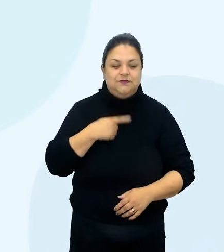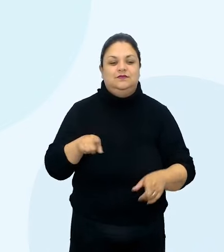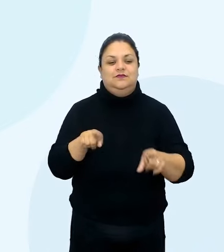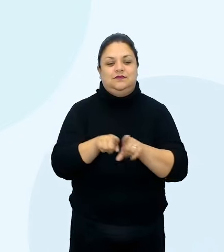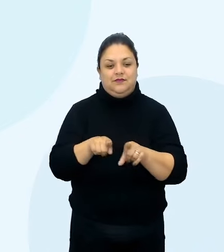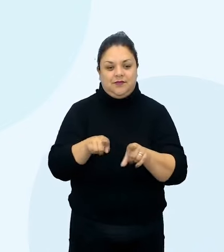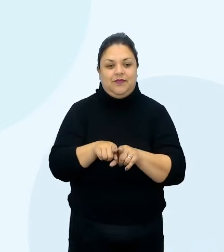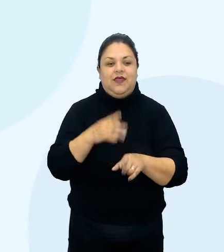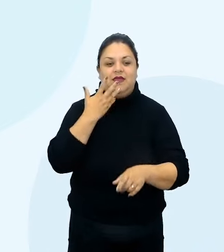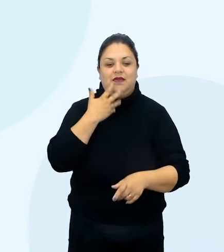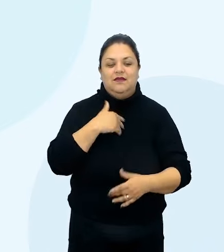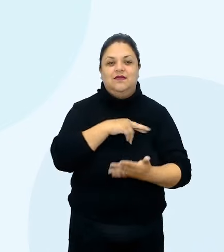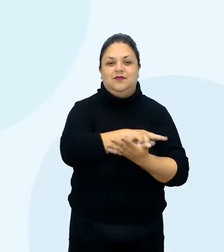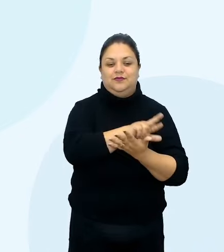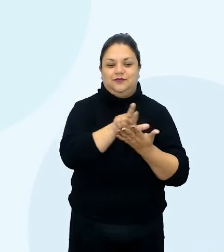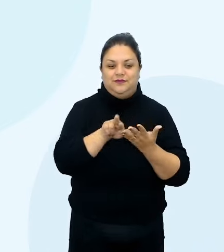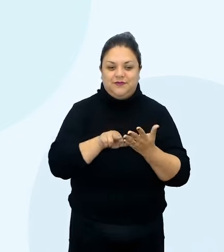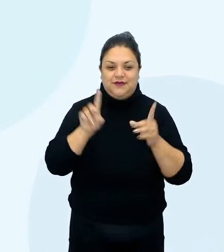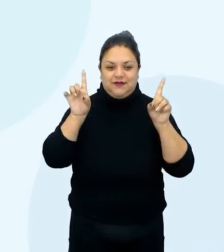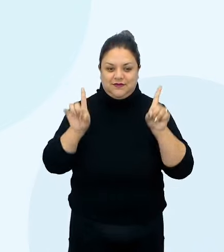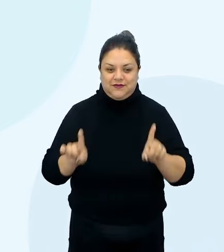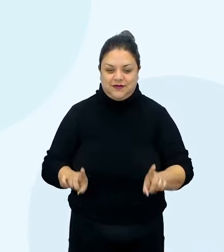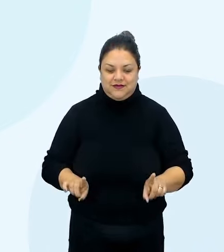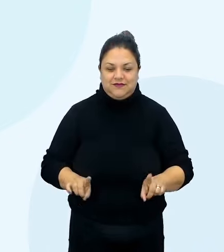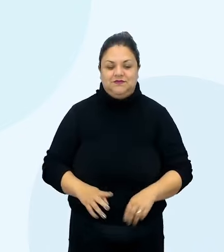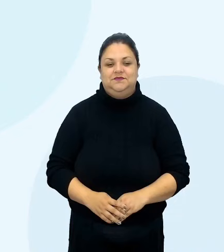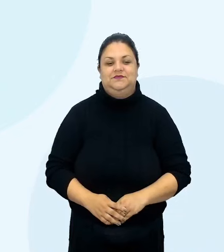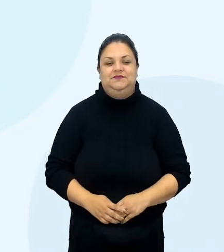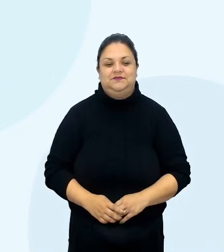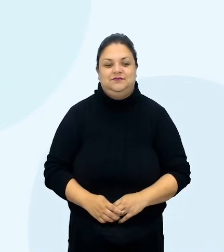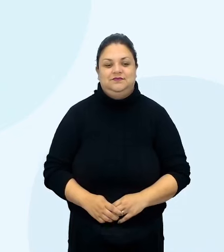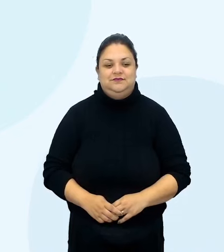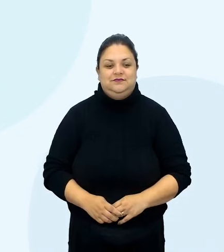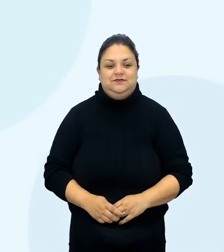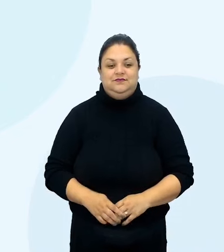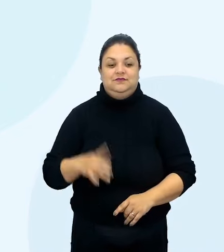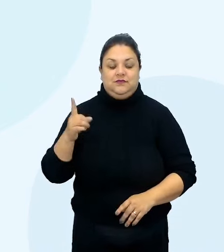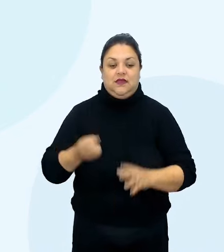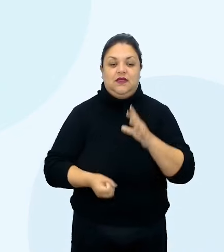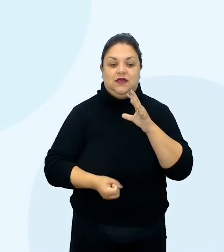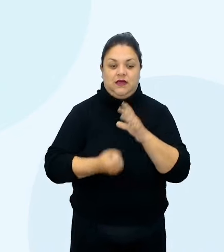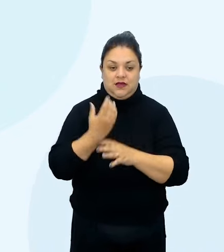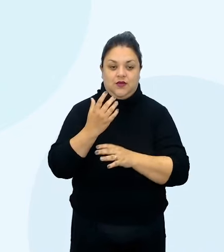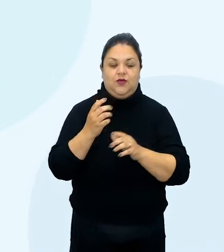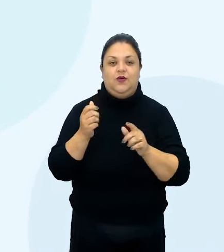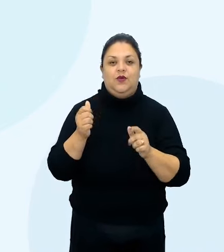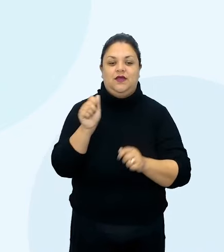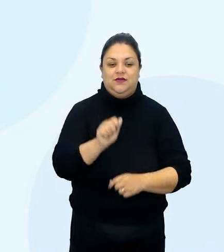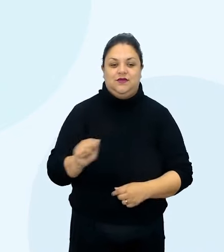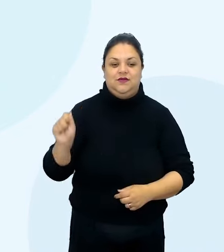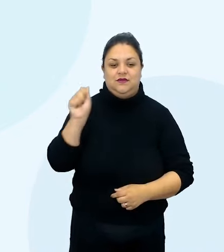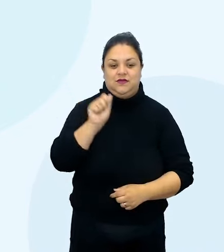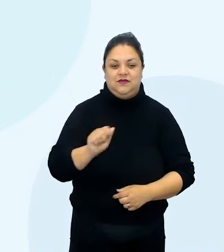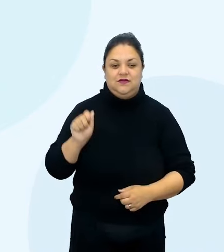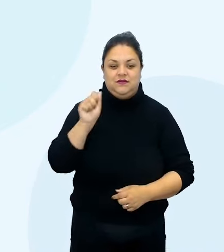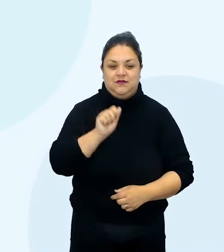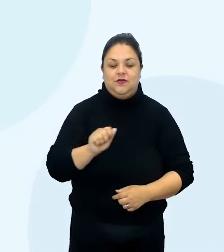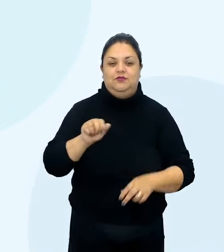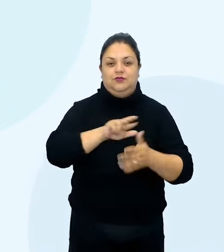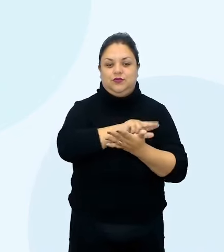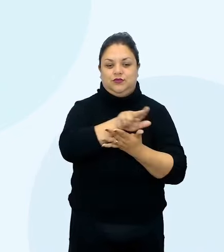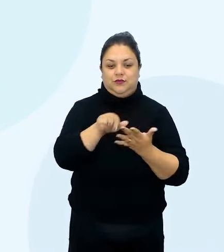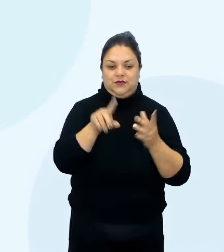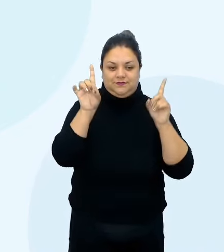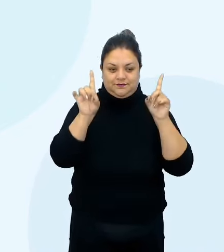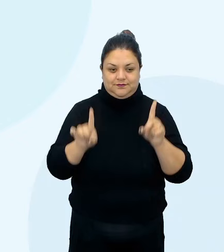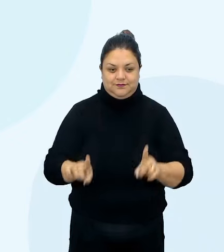ARRISA. Ai, obrigada, Tânia. ARRISA. A Associação Educacional para Múltipla Deficiência,